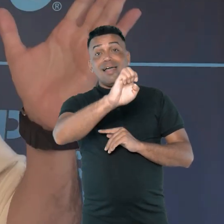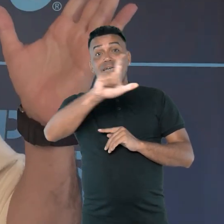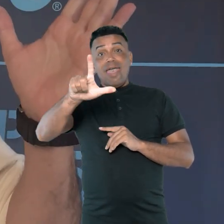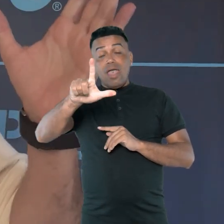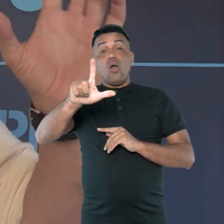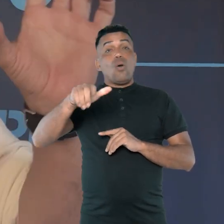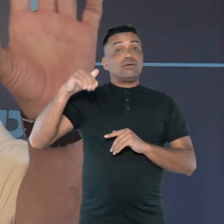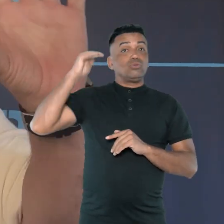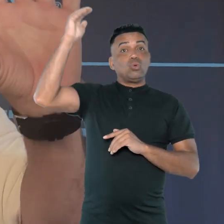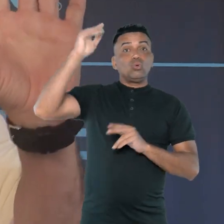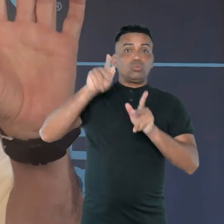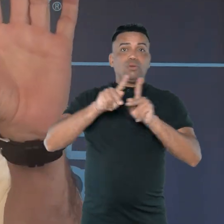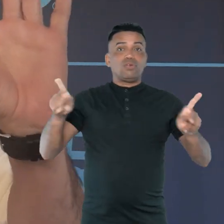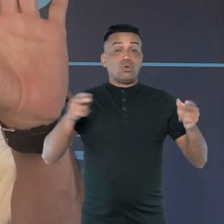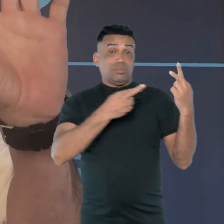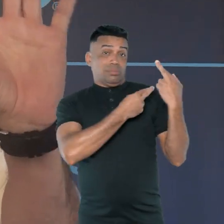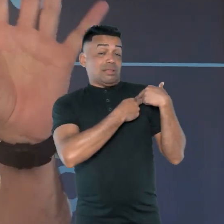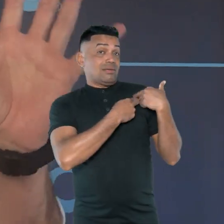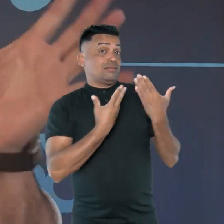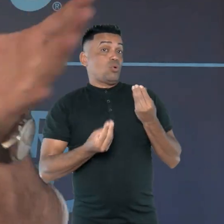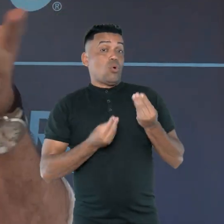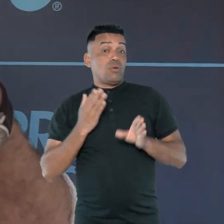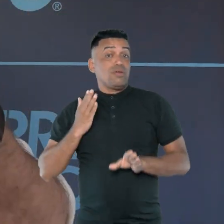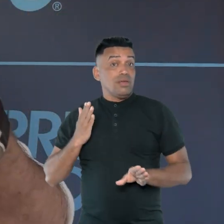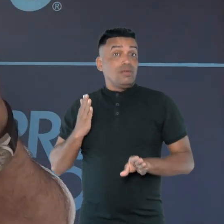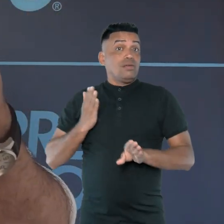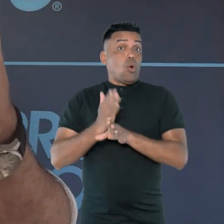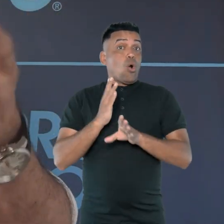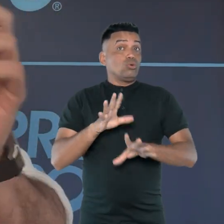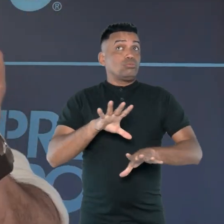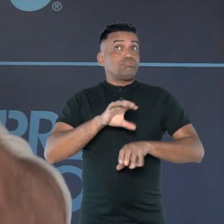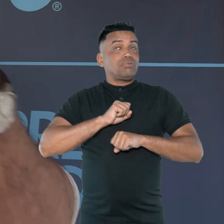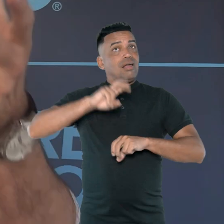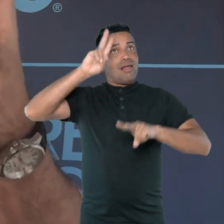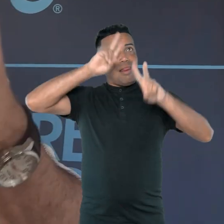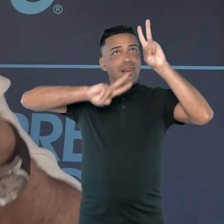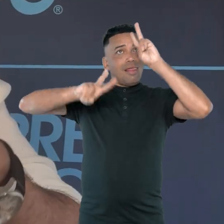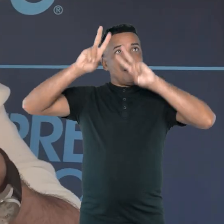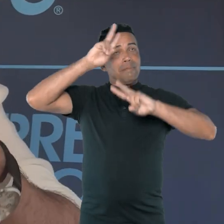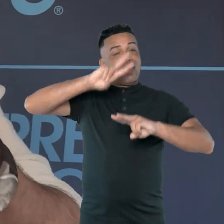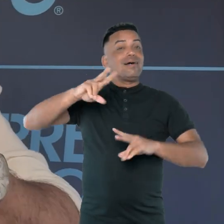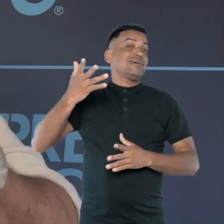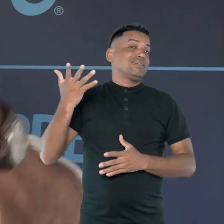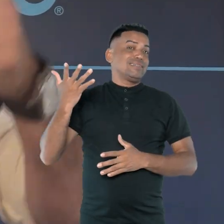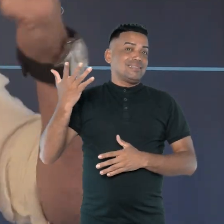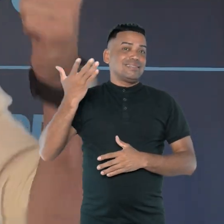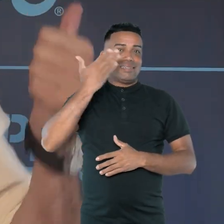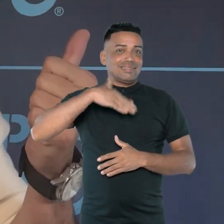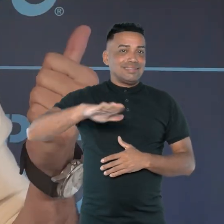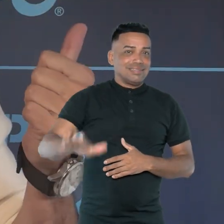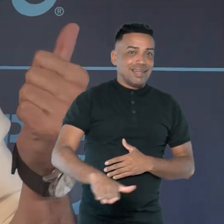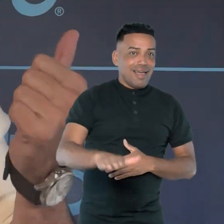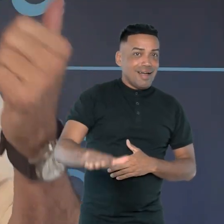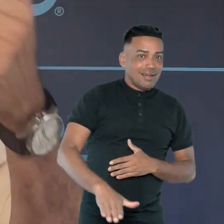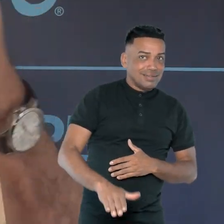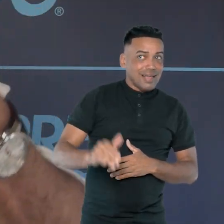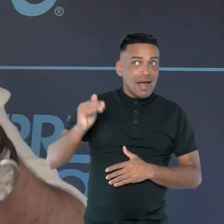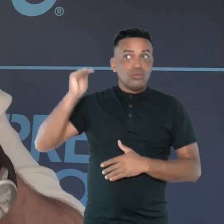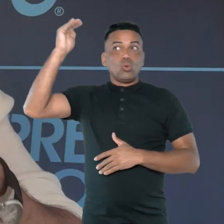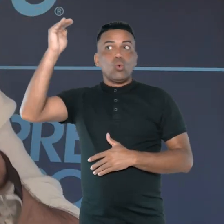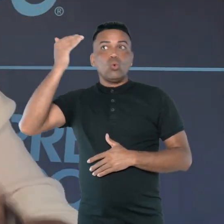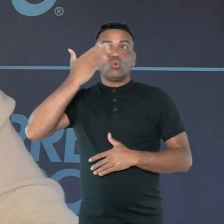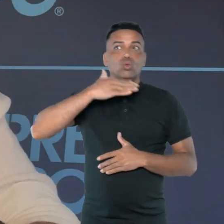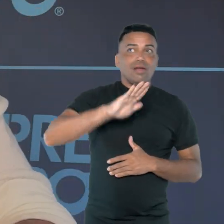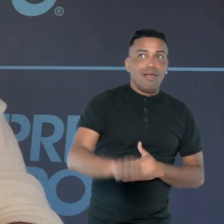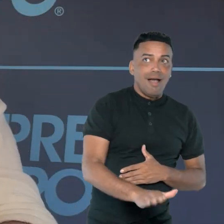responsabilidades que tem, e como é esse encontro dos seus pelo menos 2 eus, né? Esse eu adulto com esse